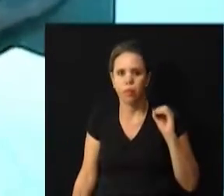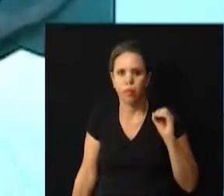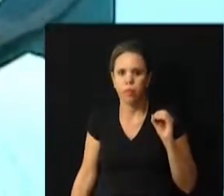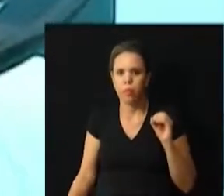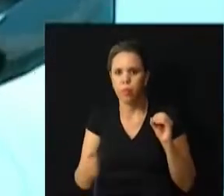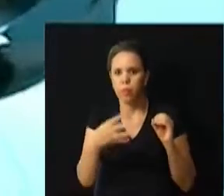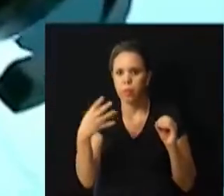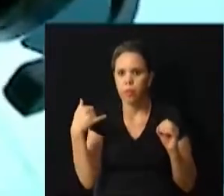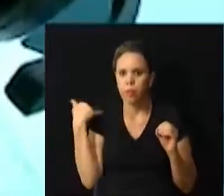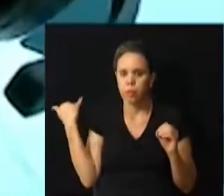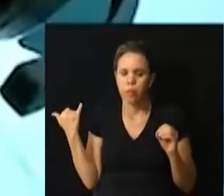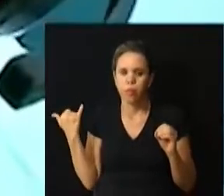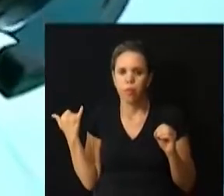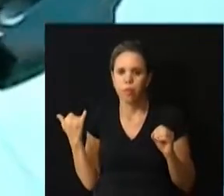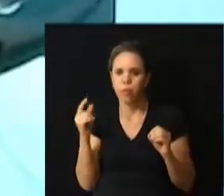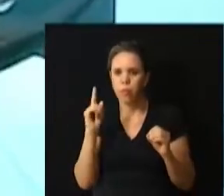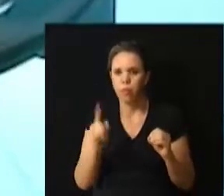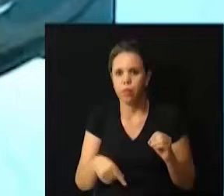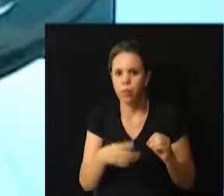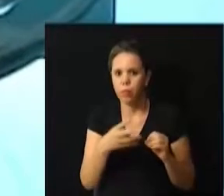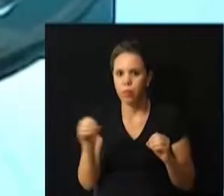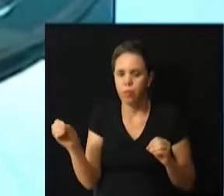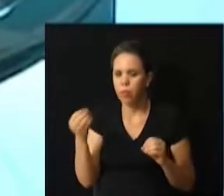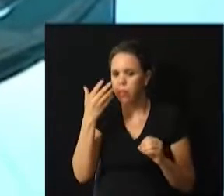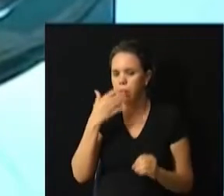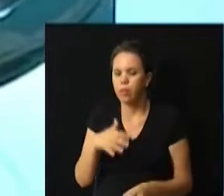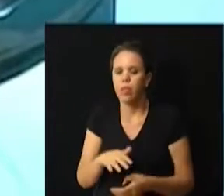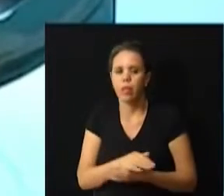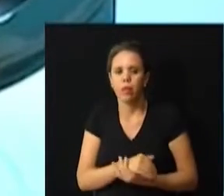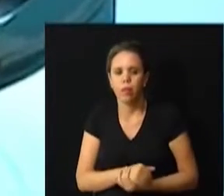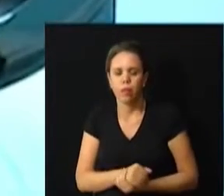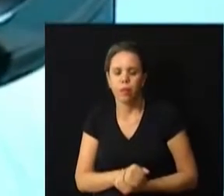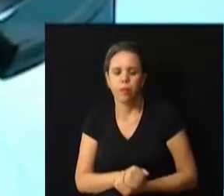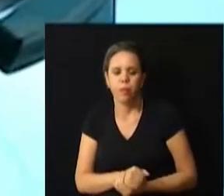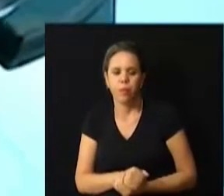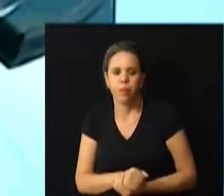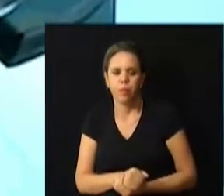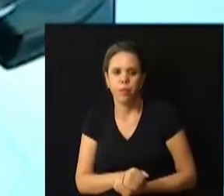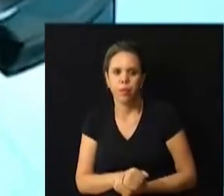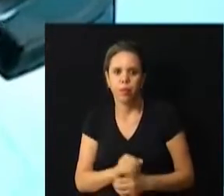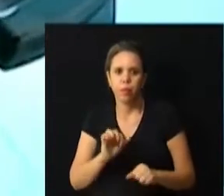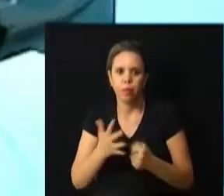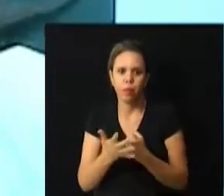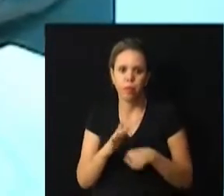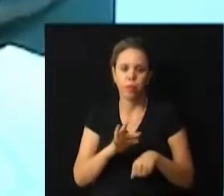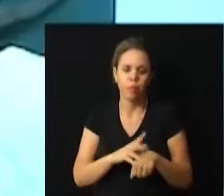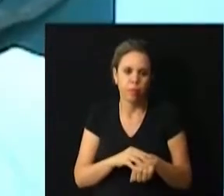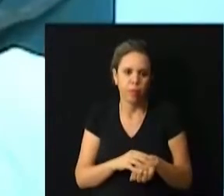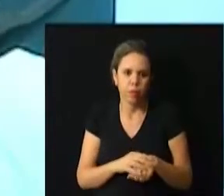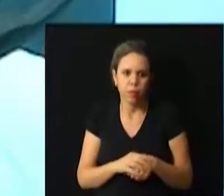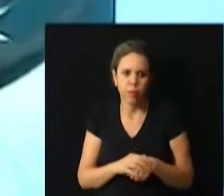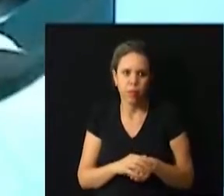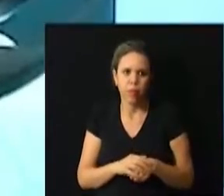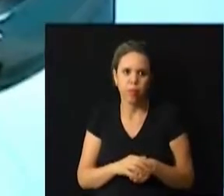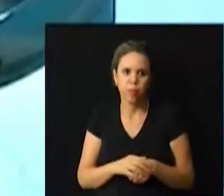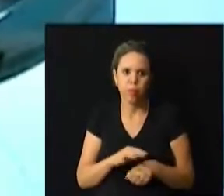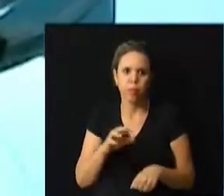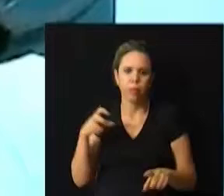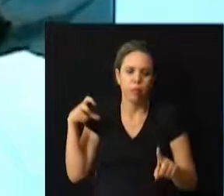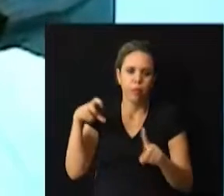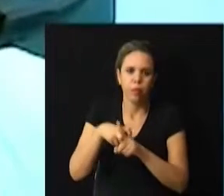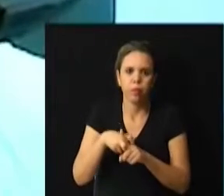de 0 a 14 anos, 1.400 crianças, né? Só de Covid, só